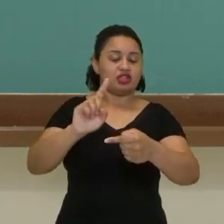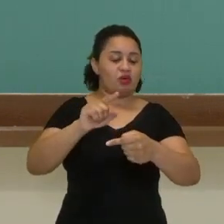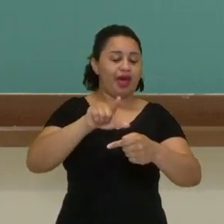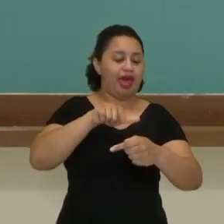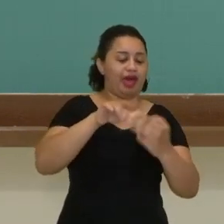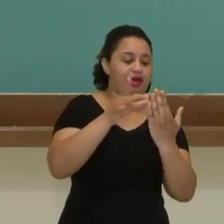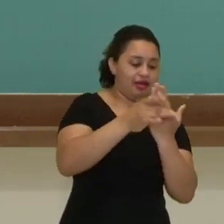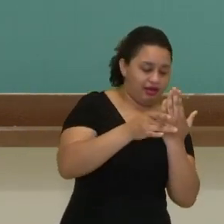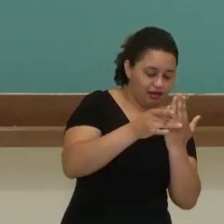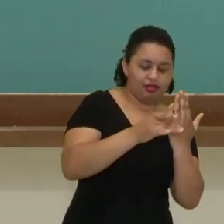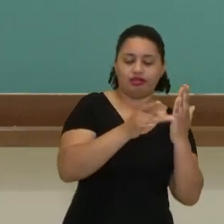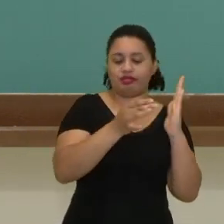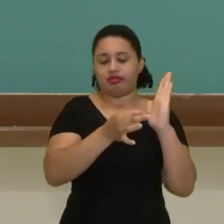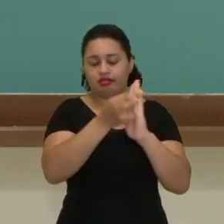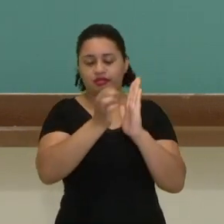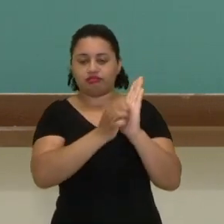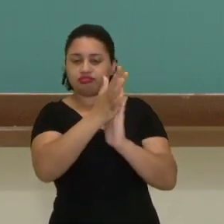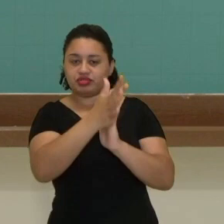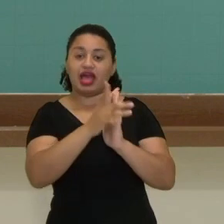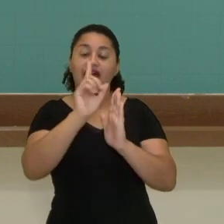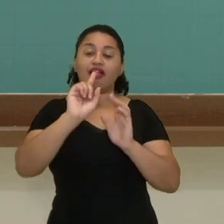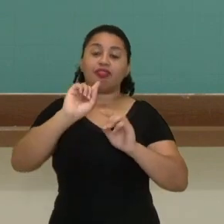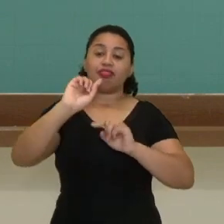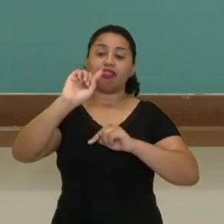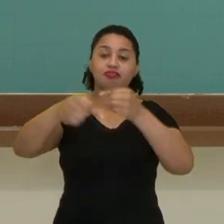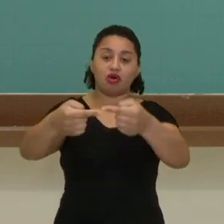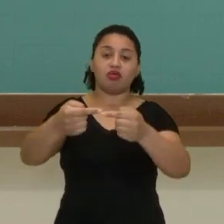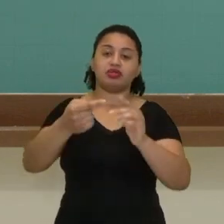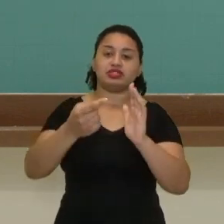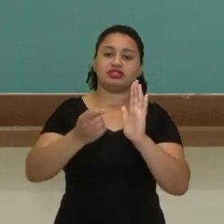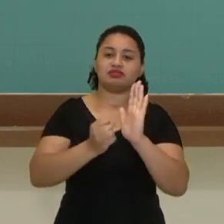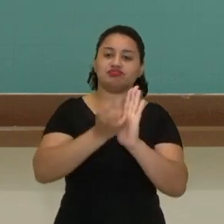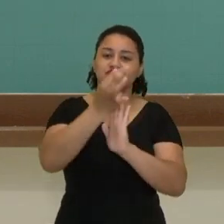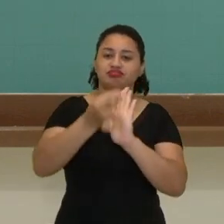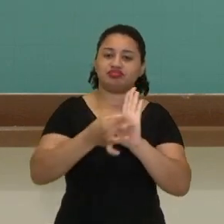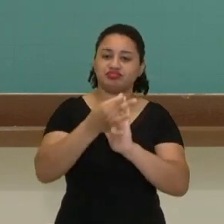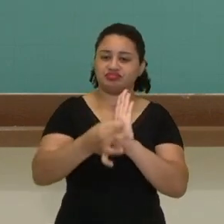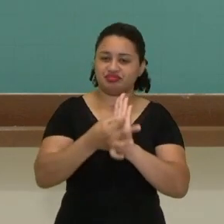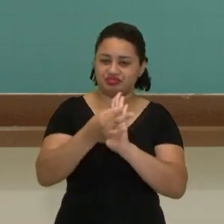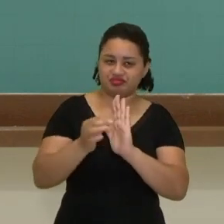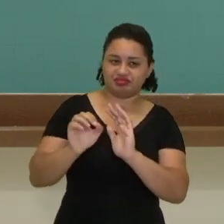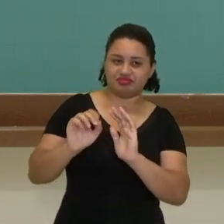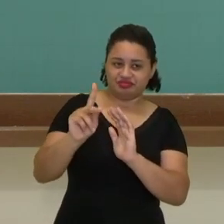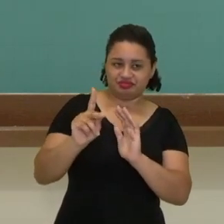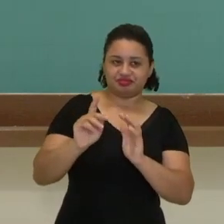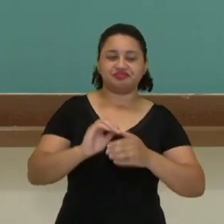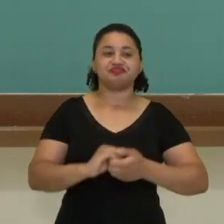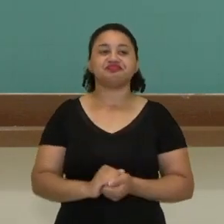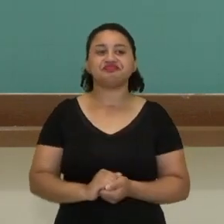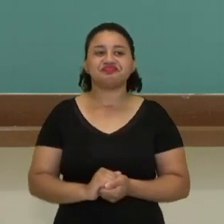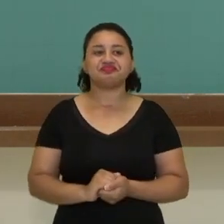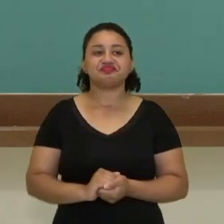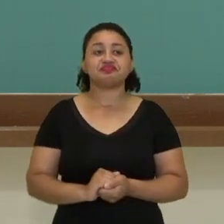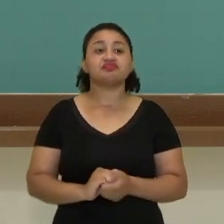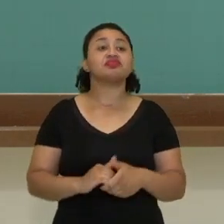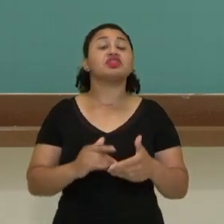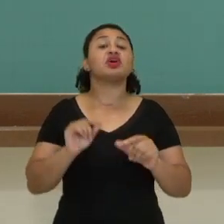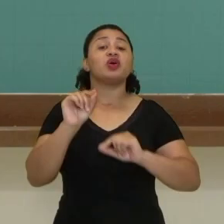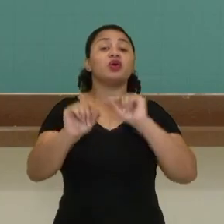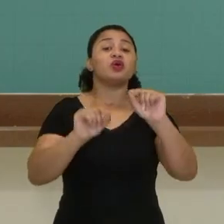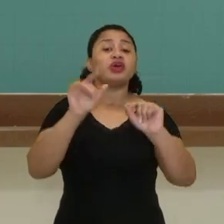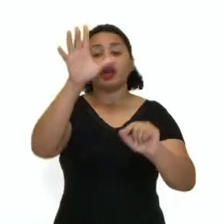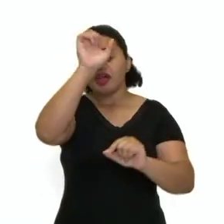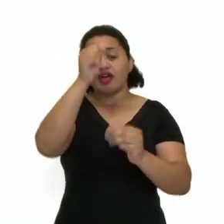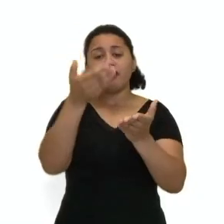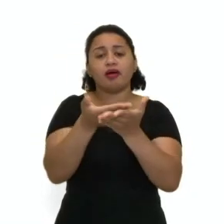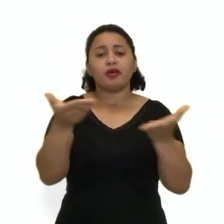nem realista, nem expressionista, é pós-impressionista. Um meio termo, beleza? Então vamos lá. O que é que nós vimos na